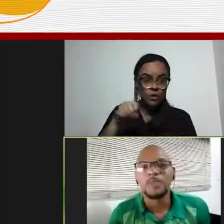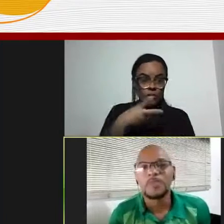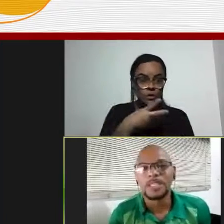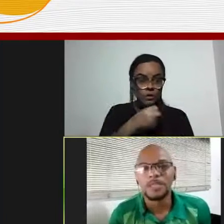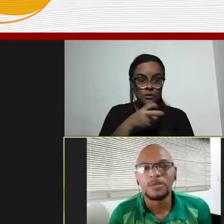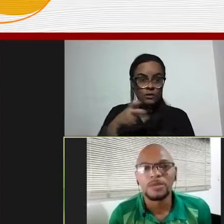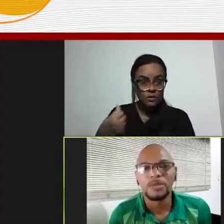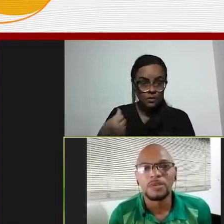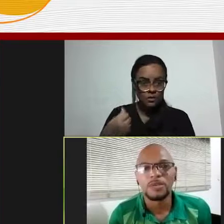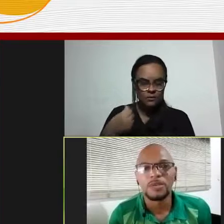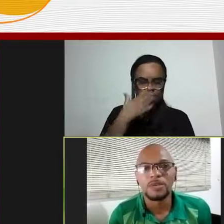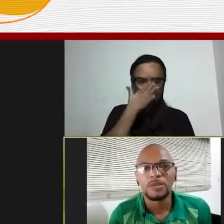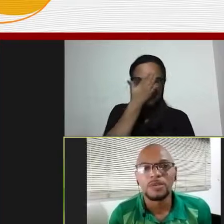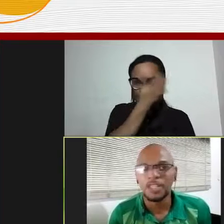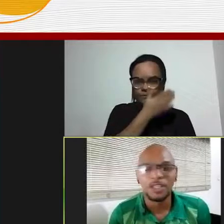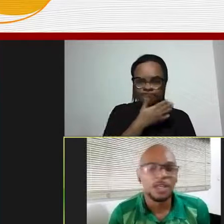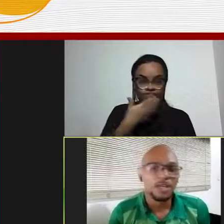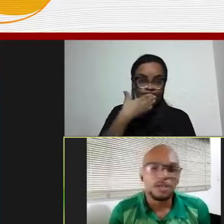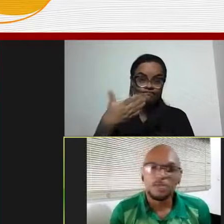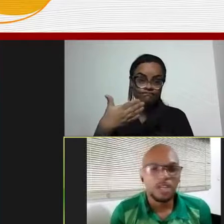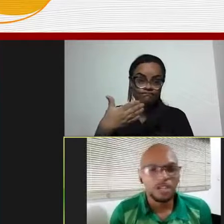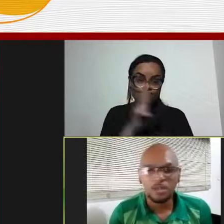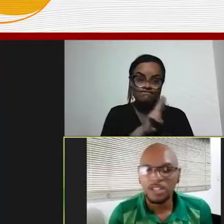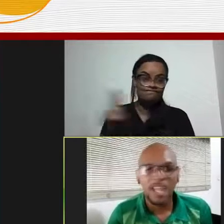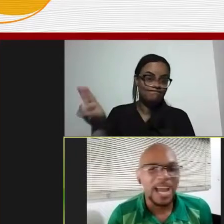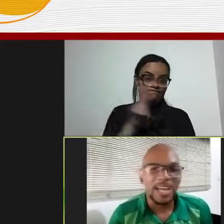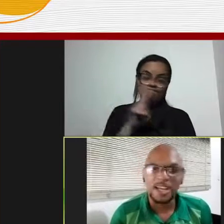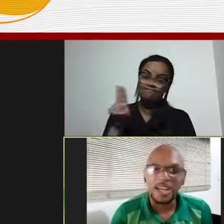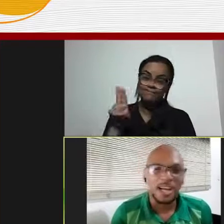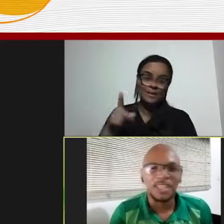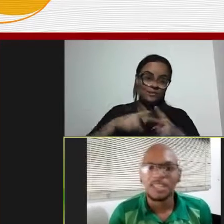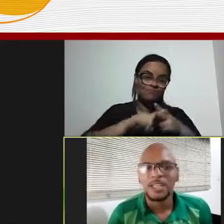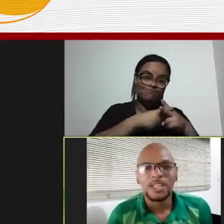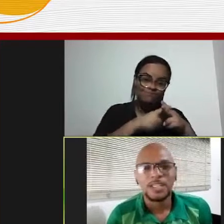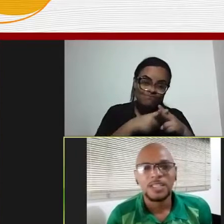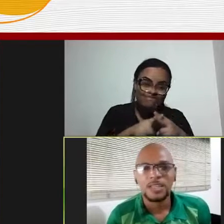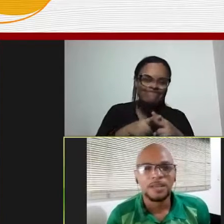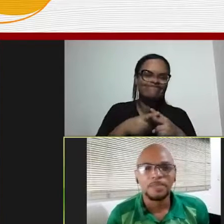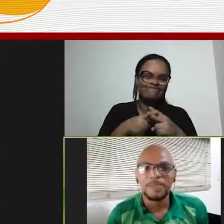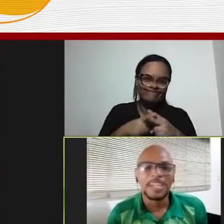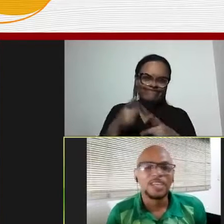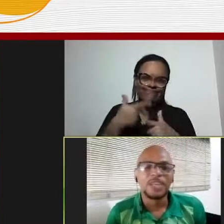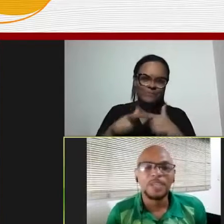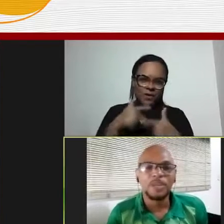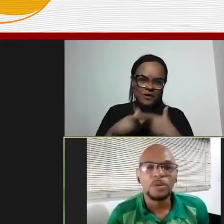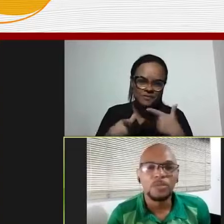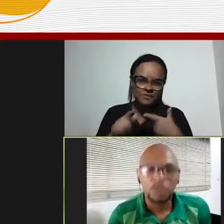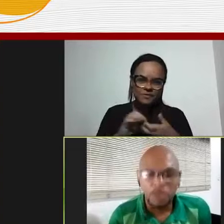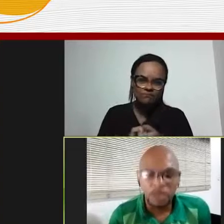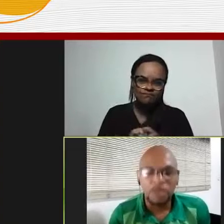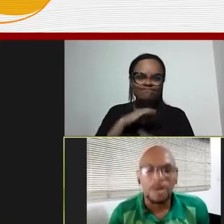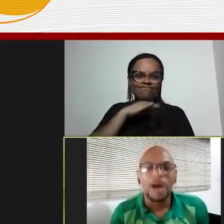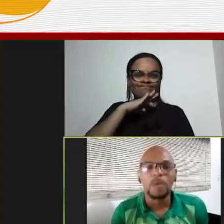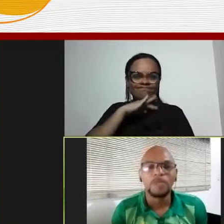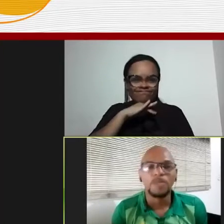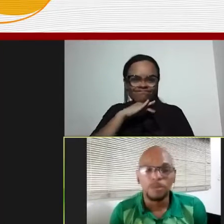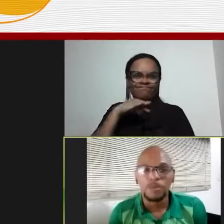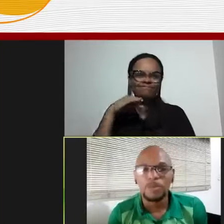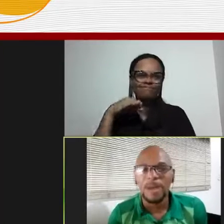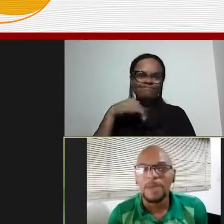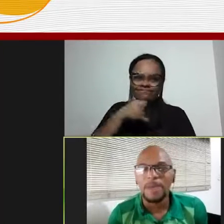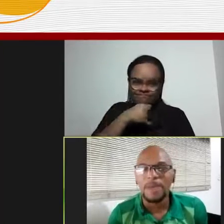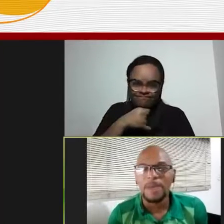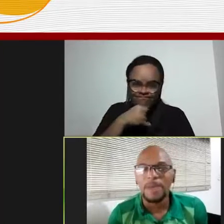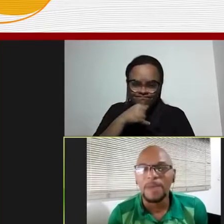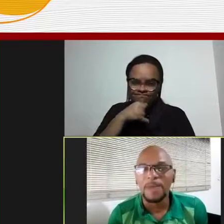da competição do Rio 2016. Por questões técnicas, mas aquilo dali me deixou muito mal, me deixou